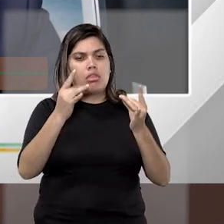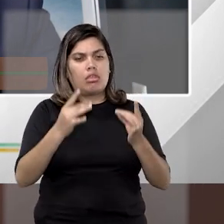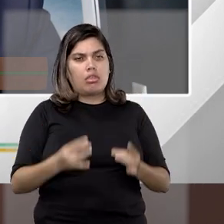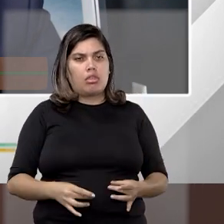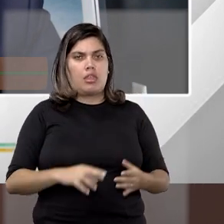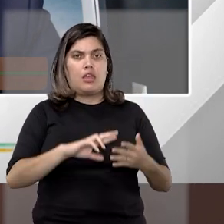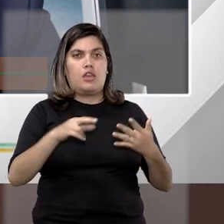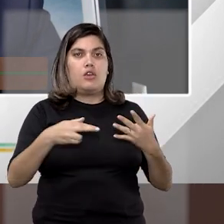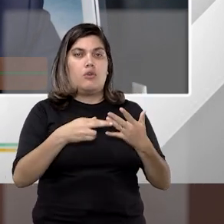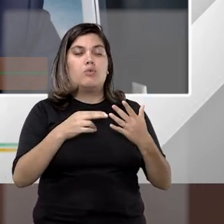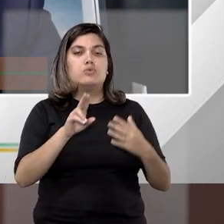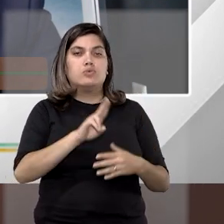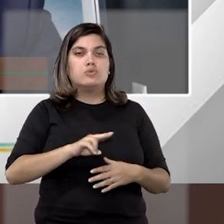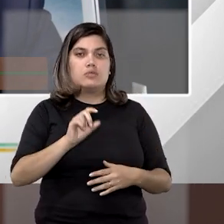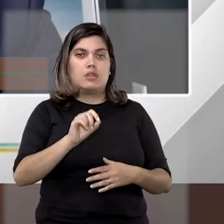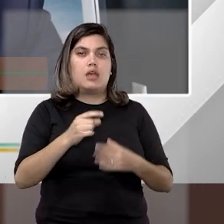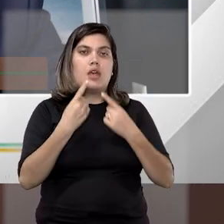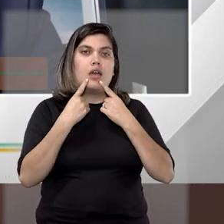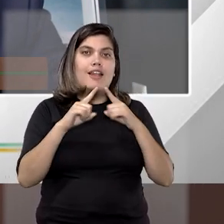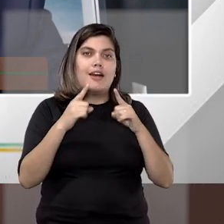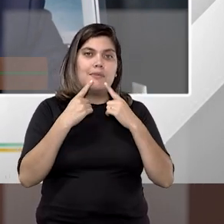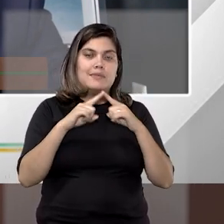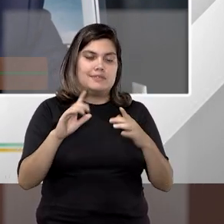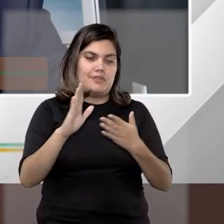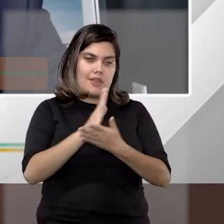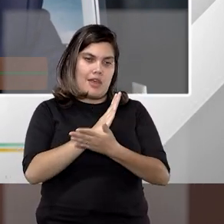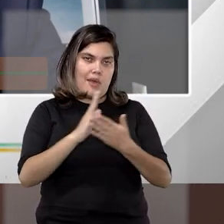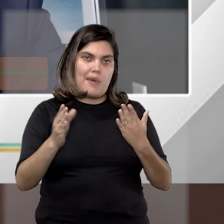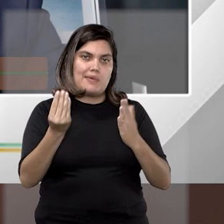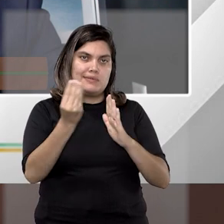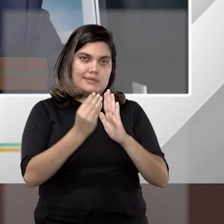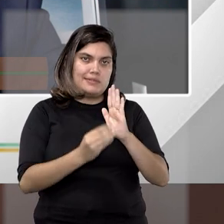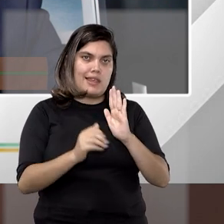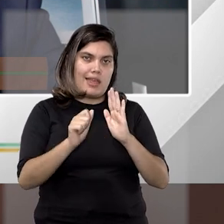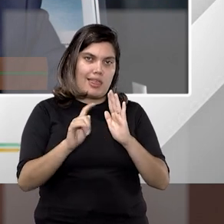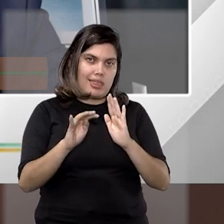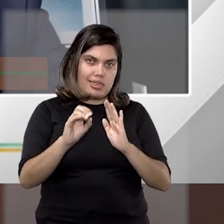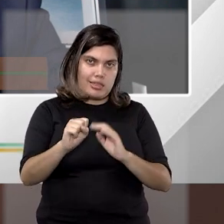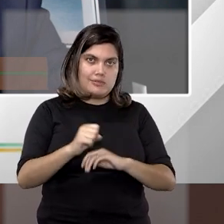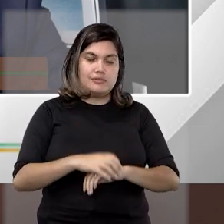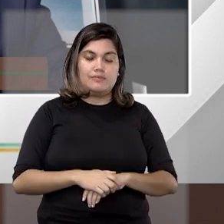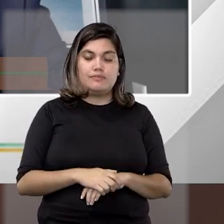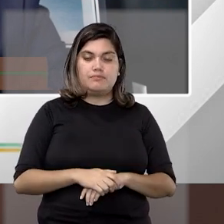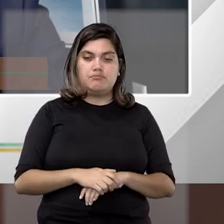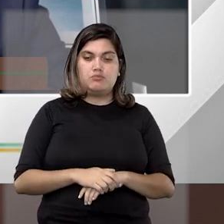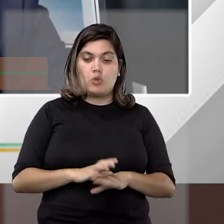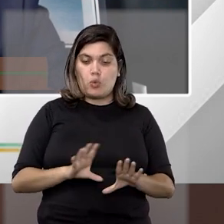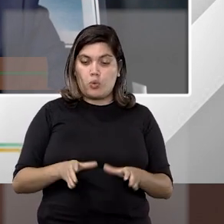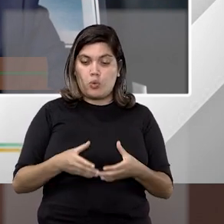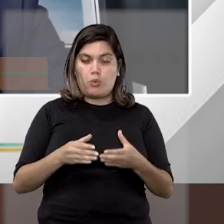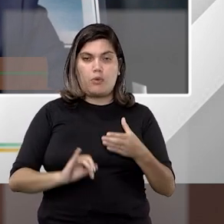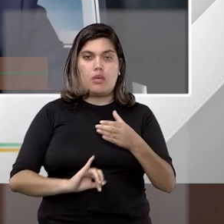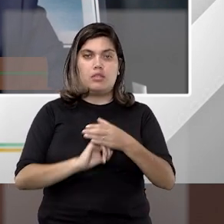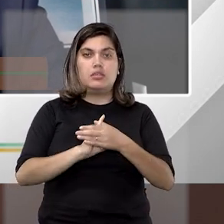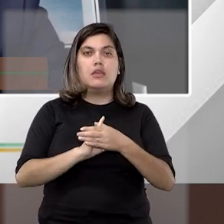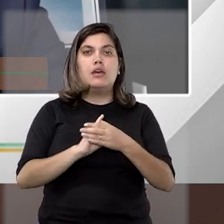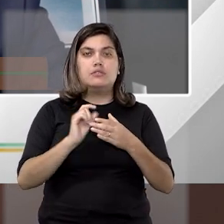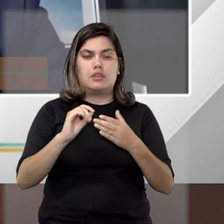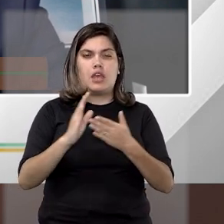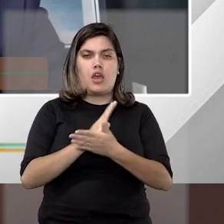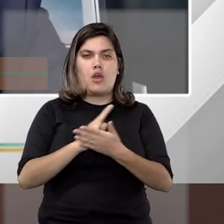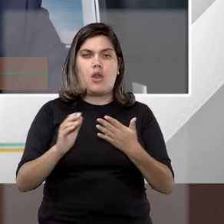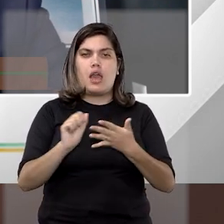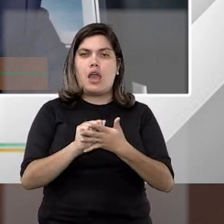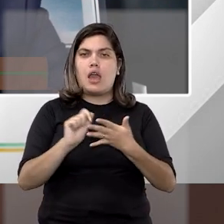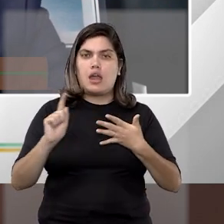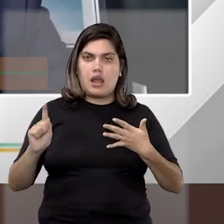espécie Clara de recursos se usa a reclamação em alguns atos das turmas recursais internamente se pode